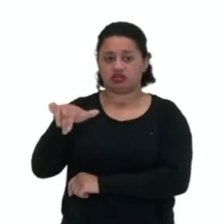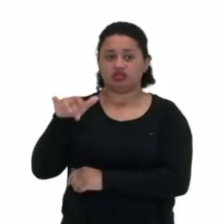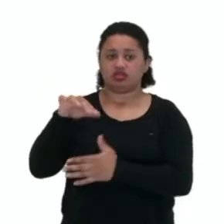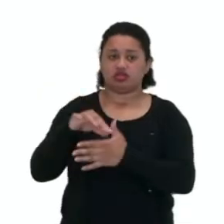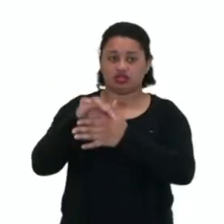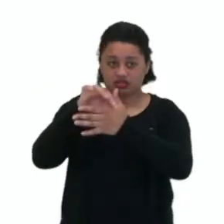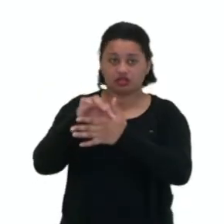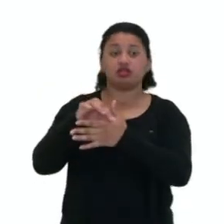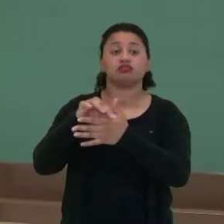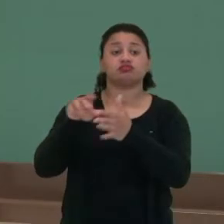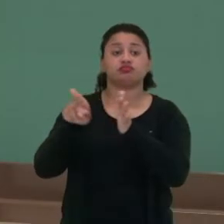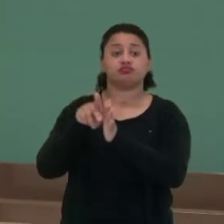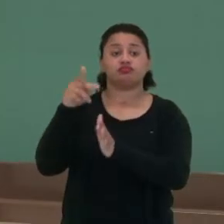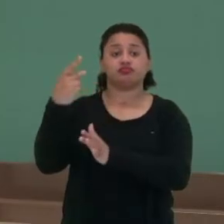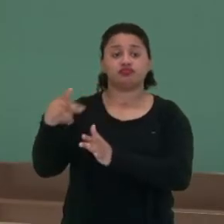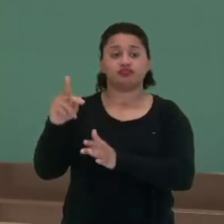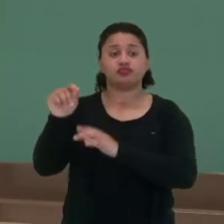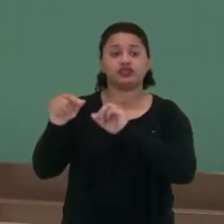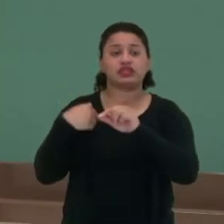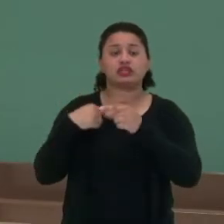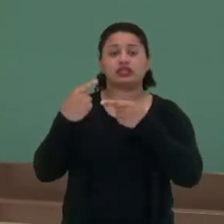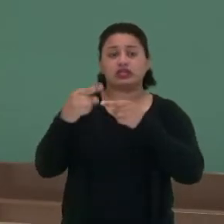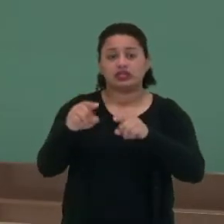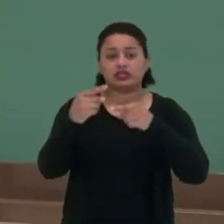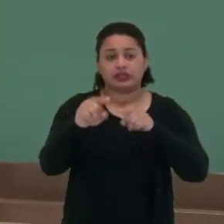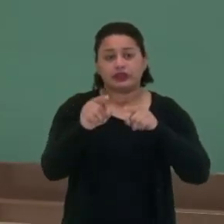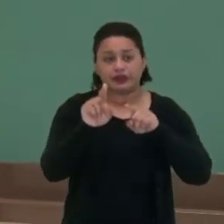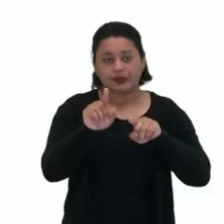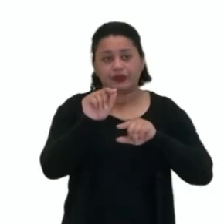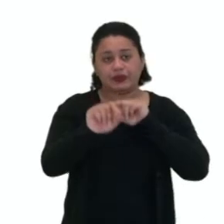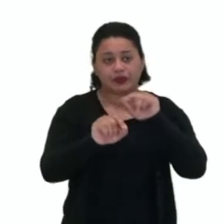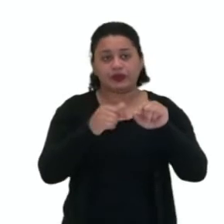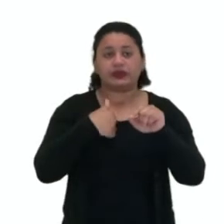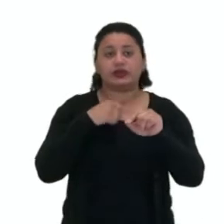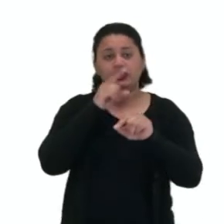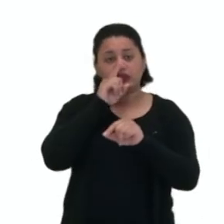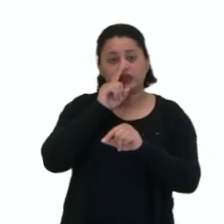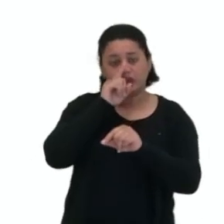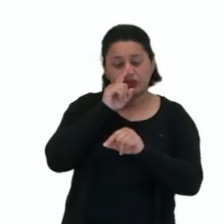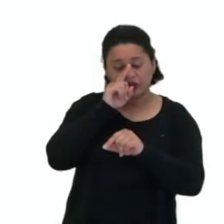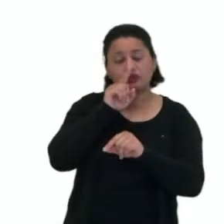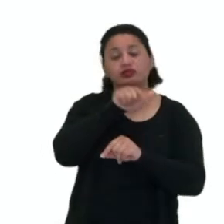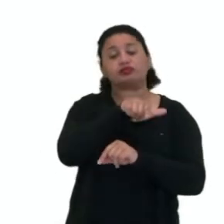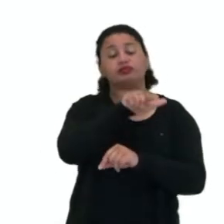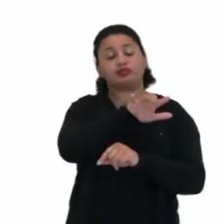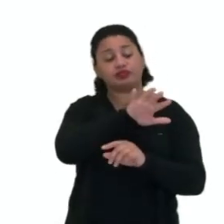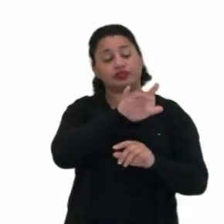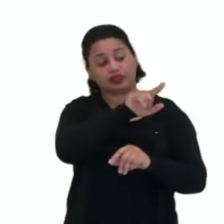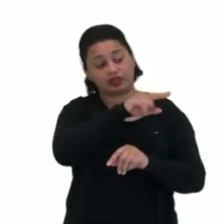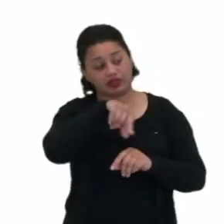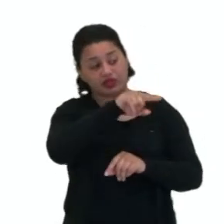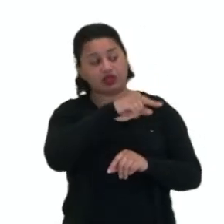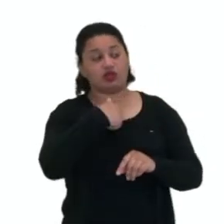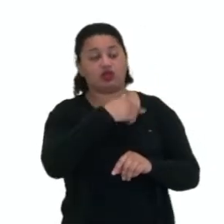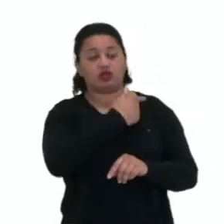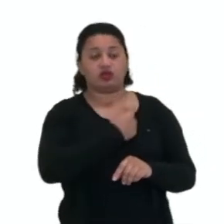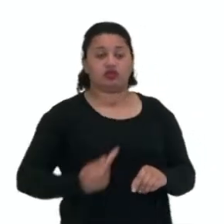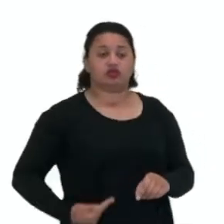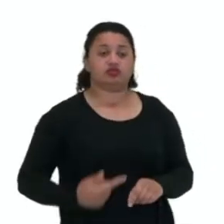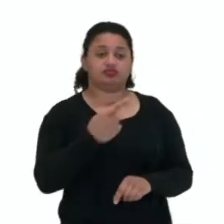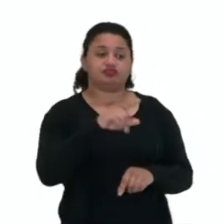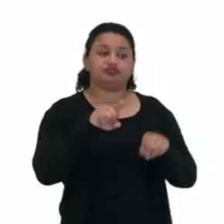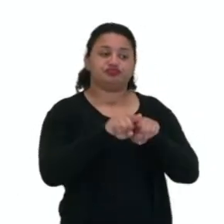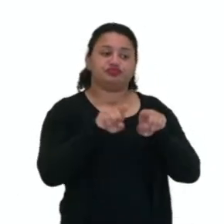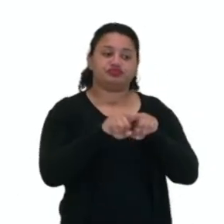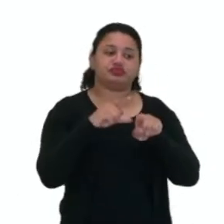xiita do Irã, ameaçava o equilíbrio do Iraque e seu governo sunita. E aí as